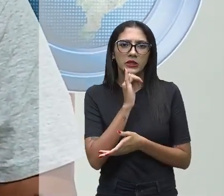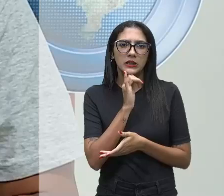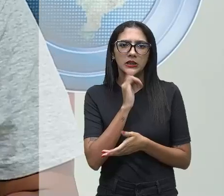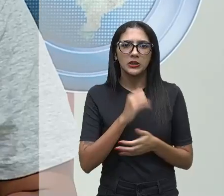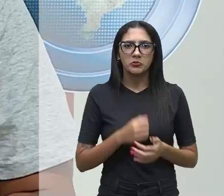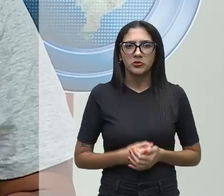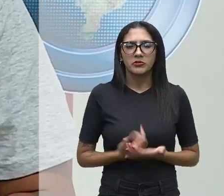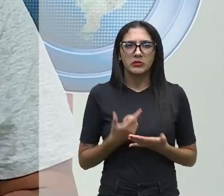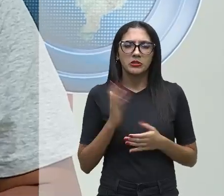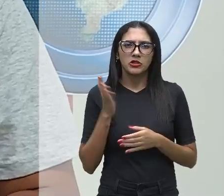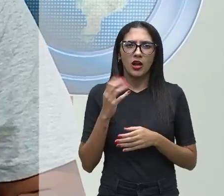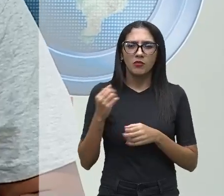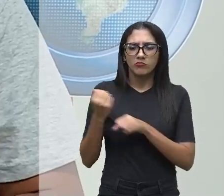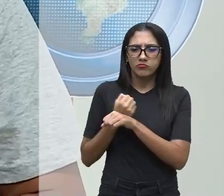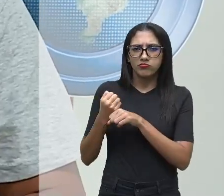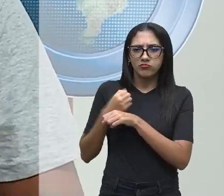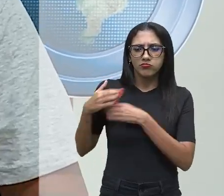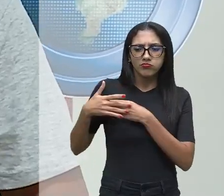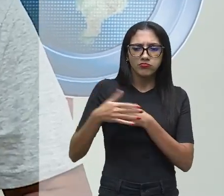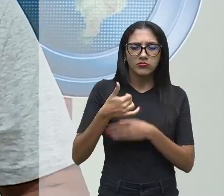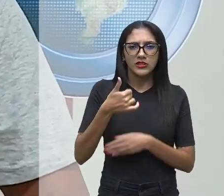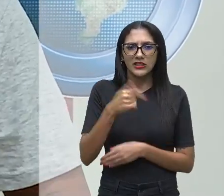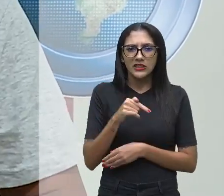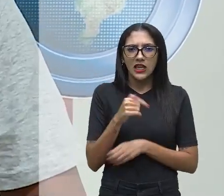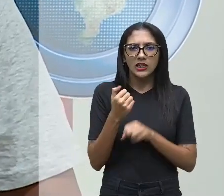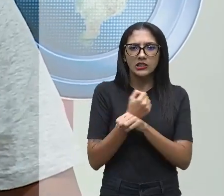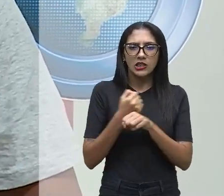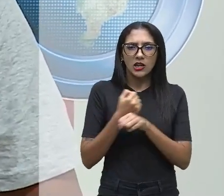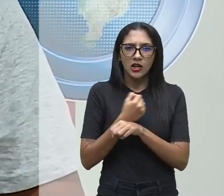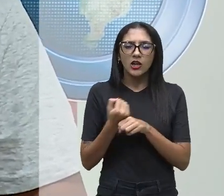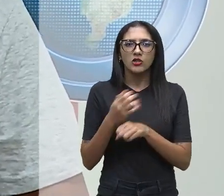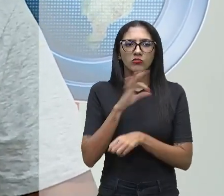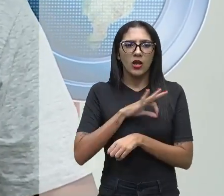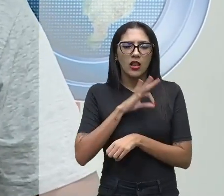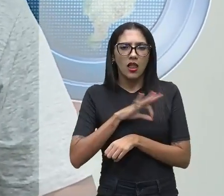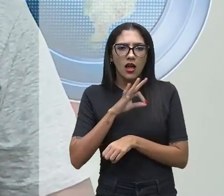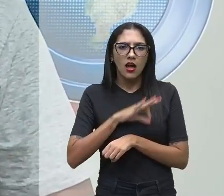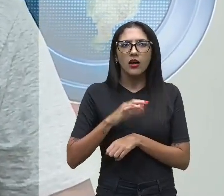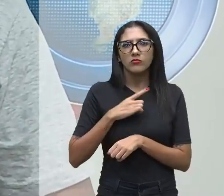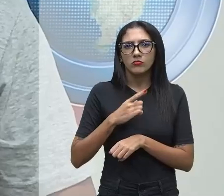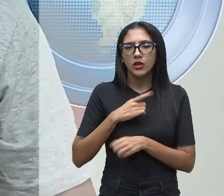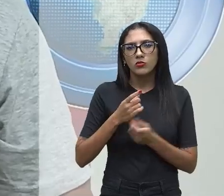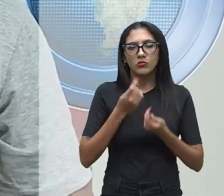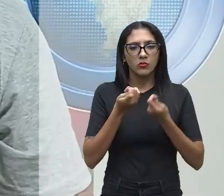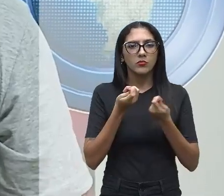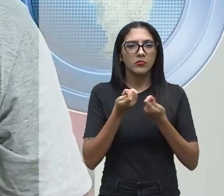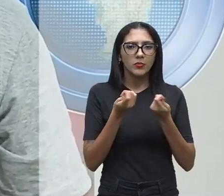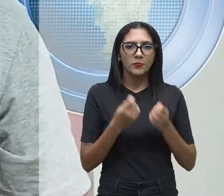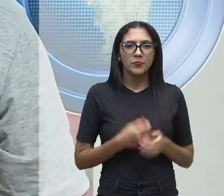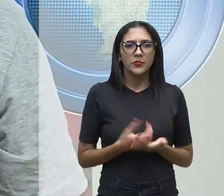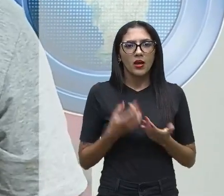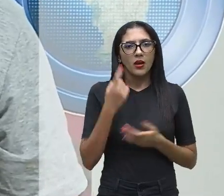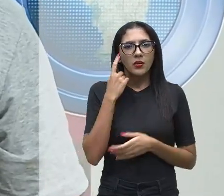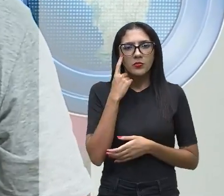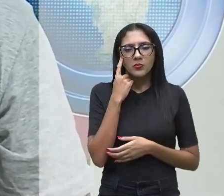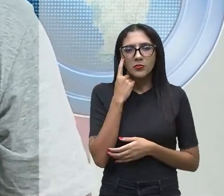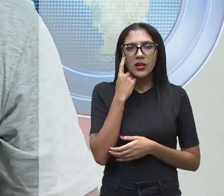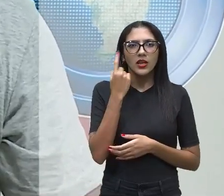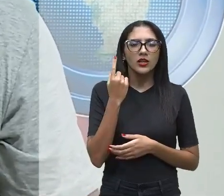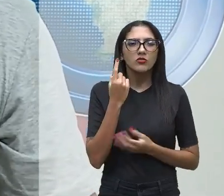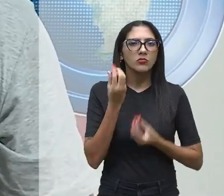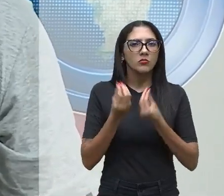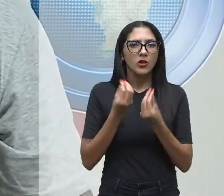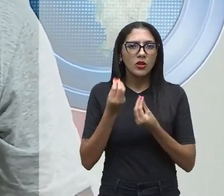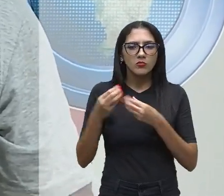anos de trabalhando, tendo uma vida financeira regular. Né? E aí imagina que ao longo